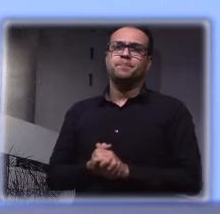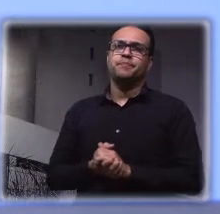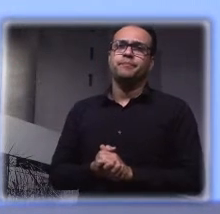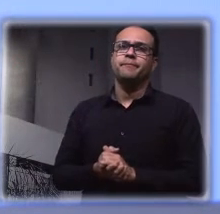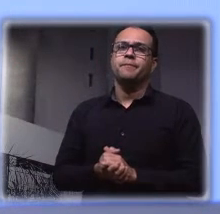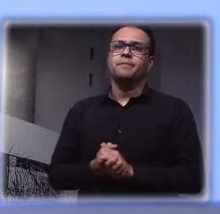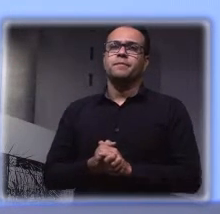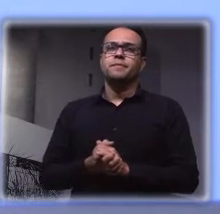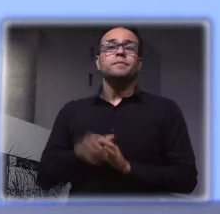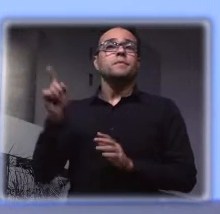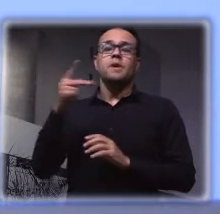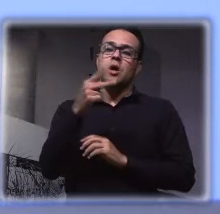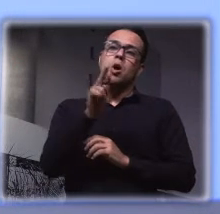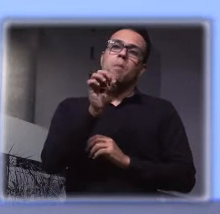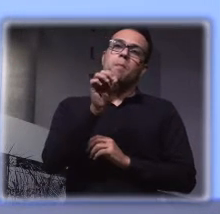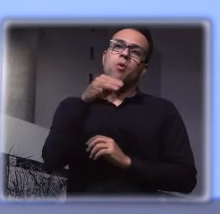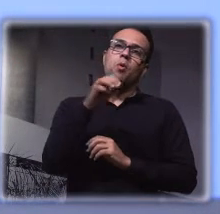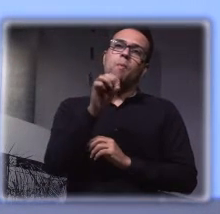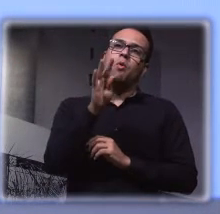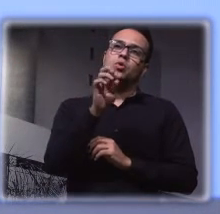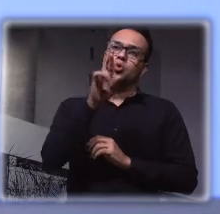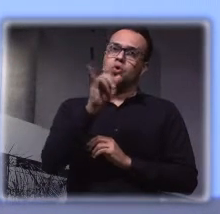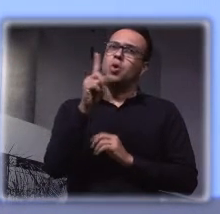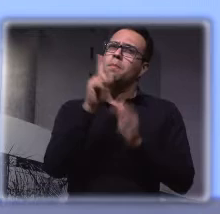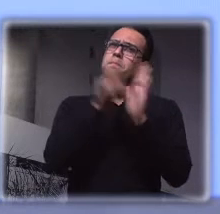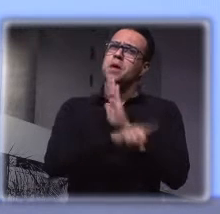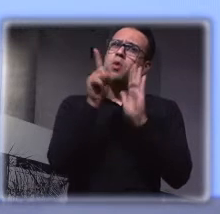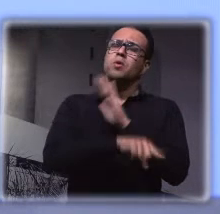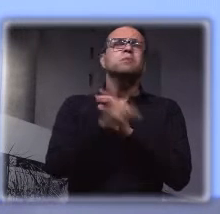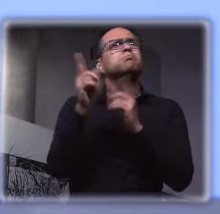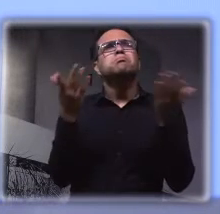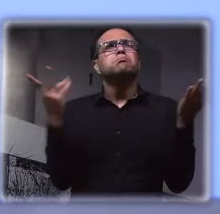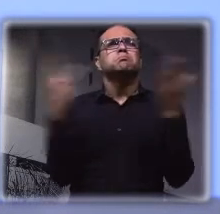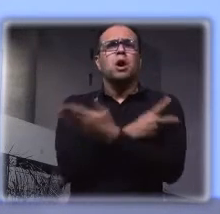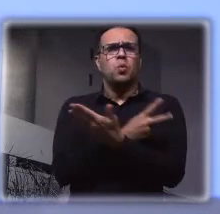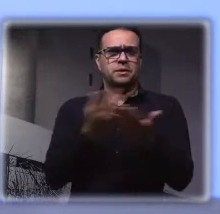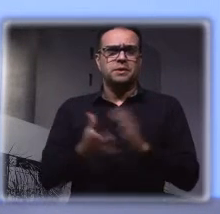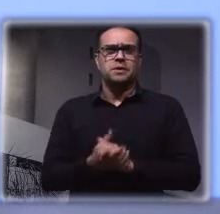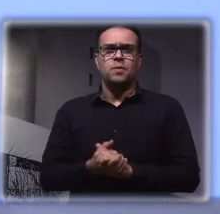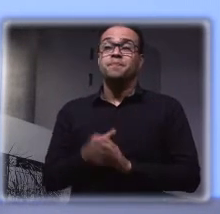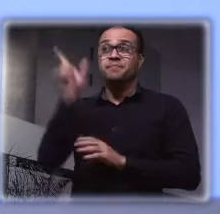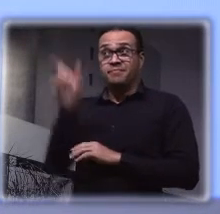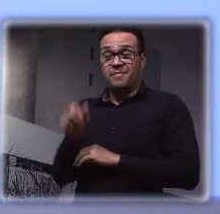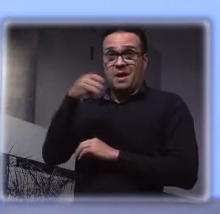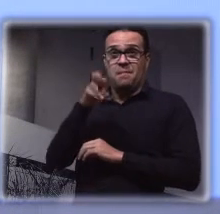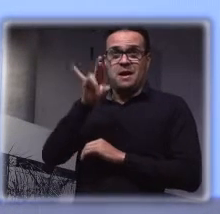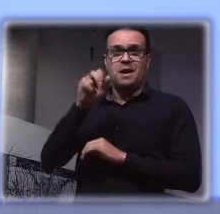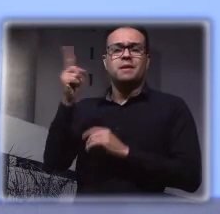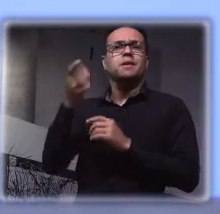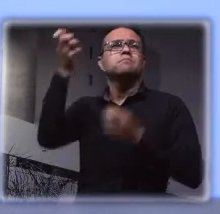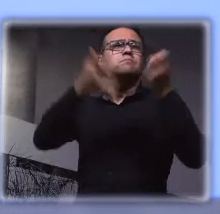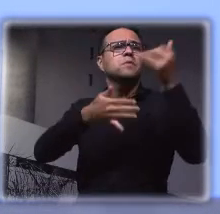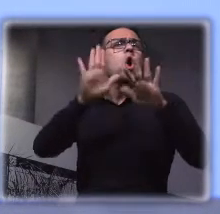e a promotora começa a perguntar: Dona Maria, o que que aconteceu? E aí a Dona Maria começa a falar